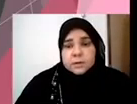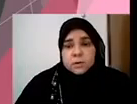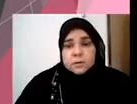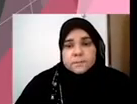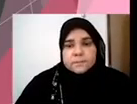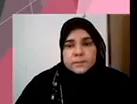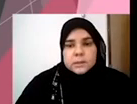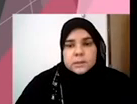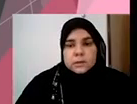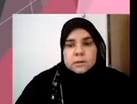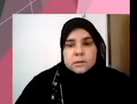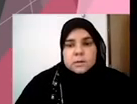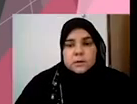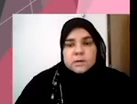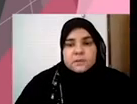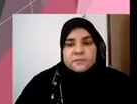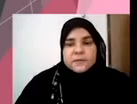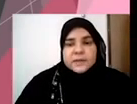95